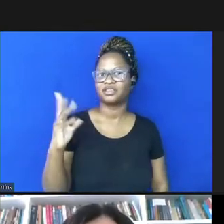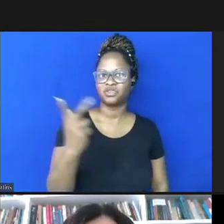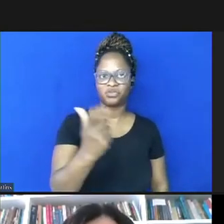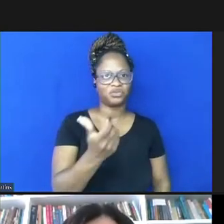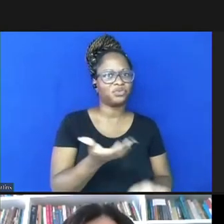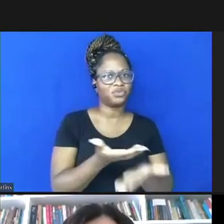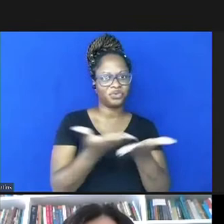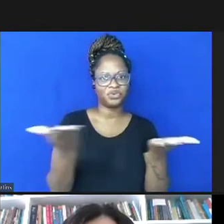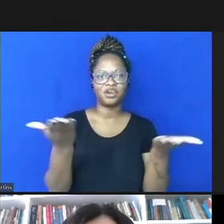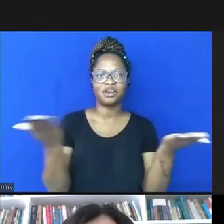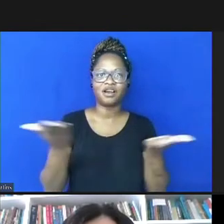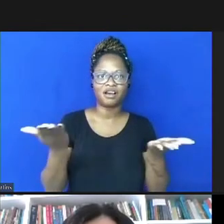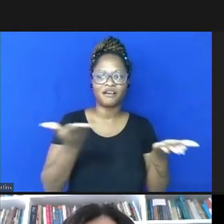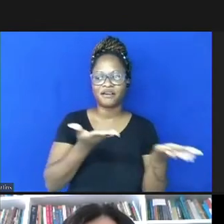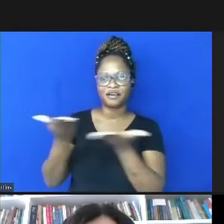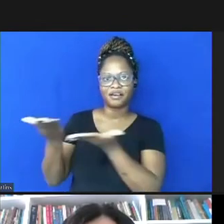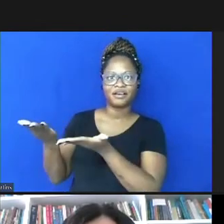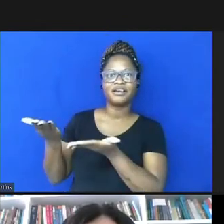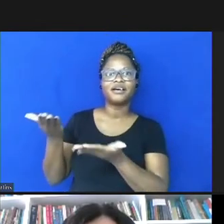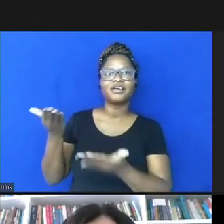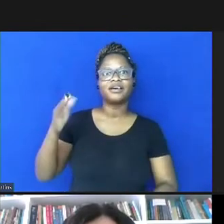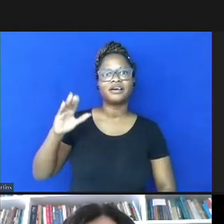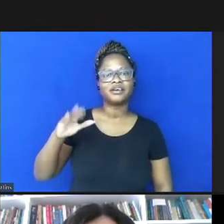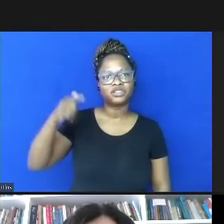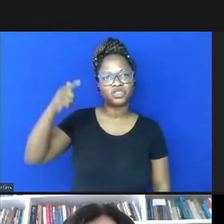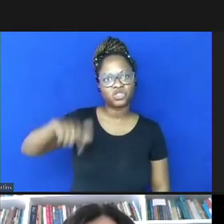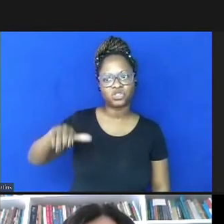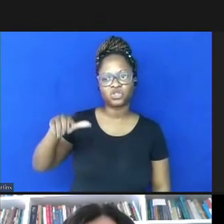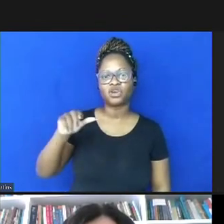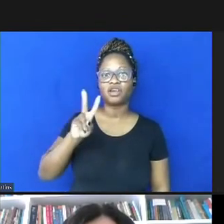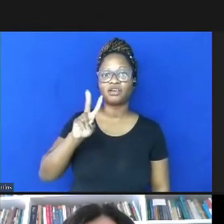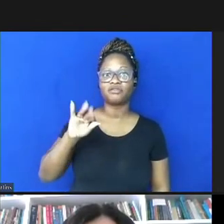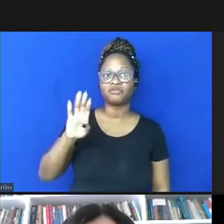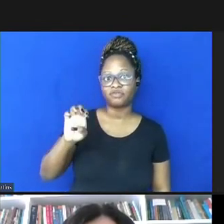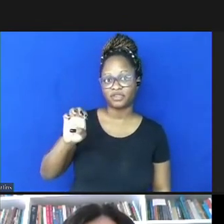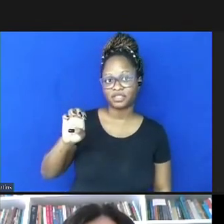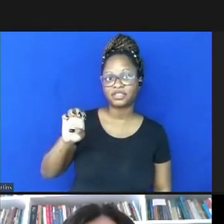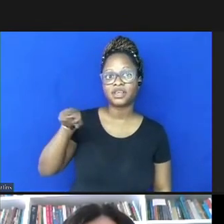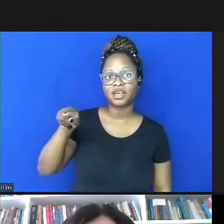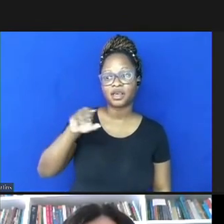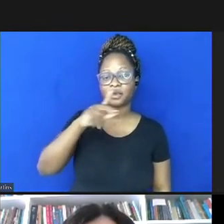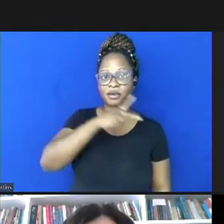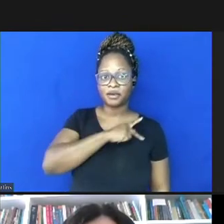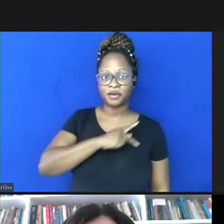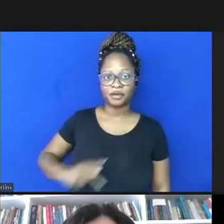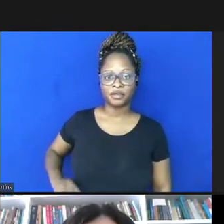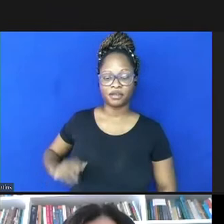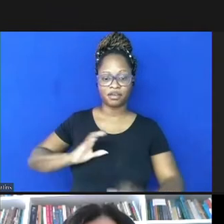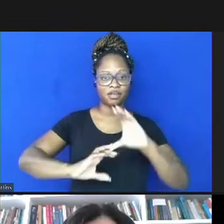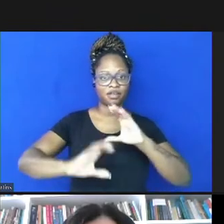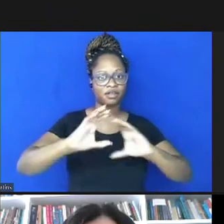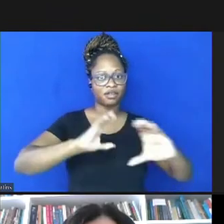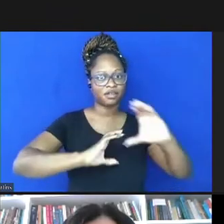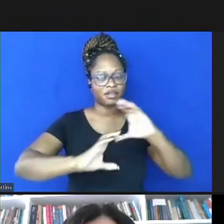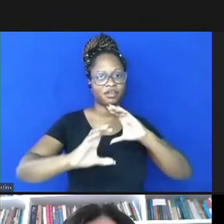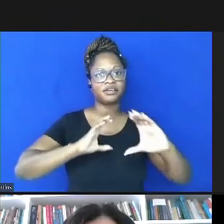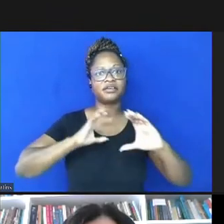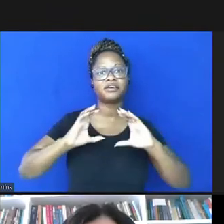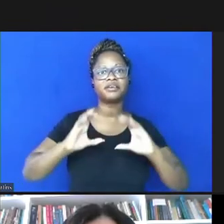vou passar a palavra novamente para a nossa vice-presidente de comunicação,